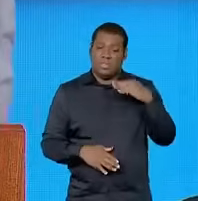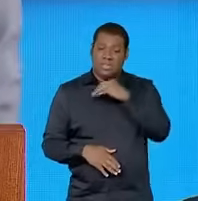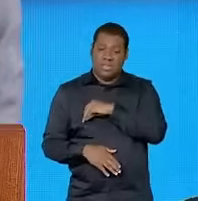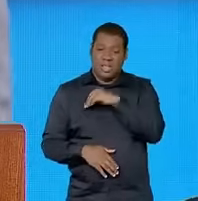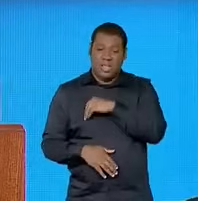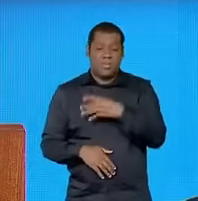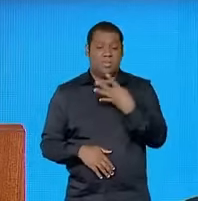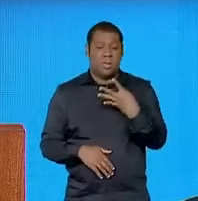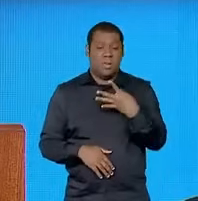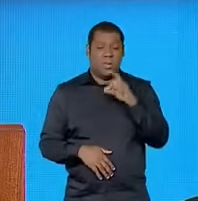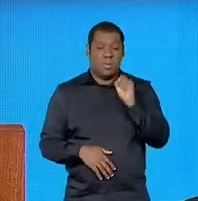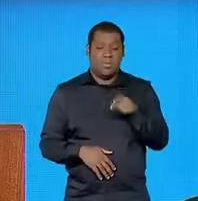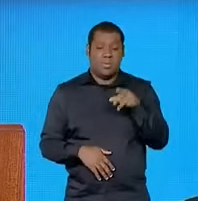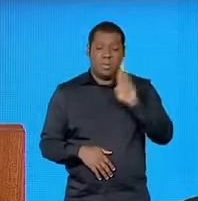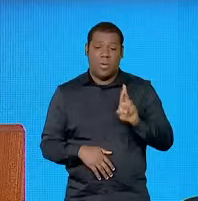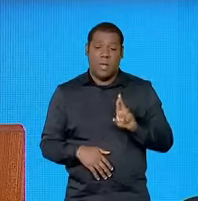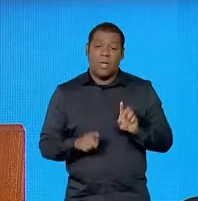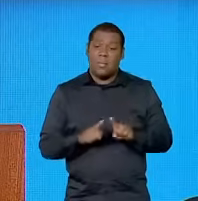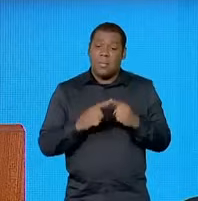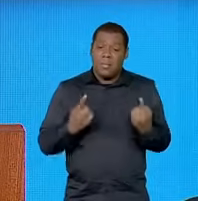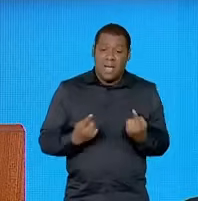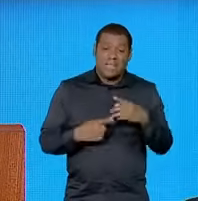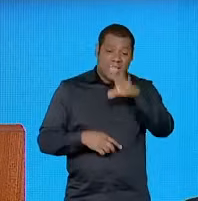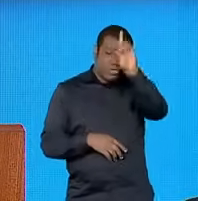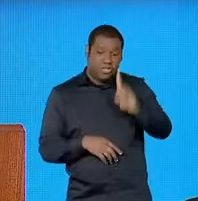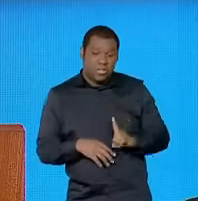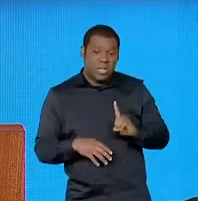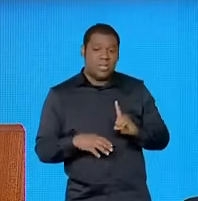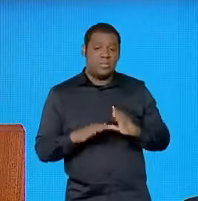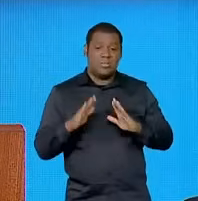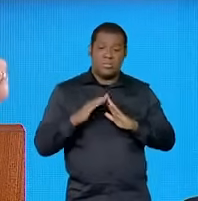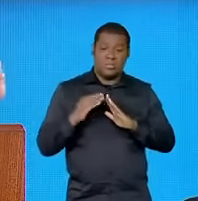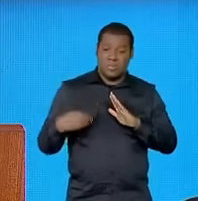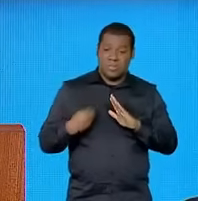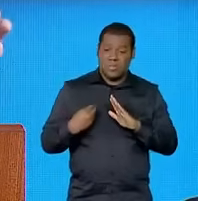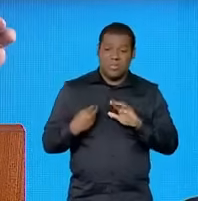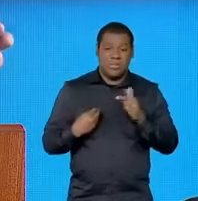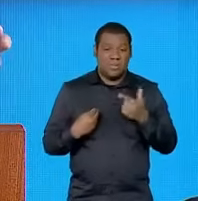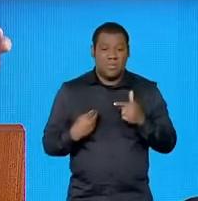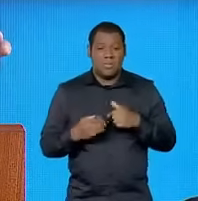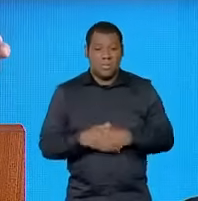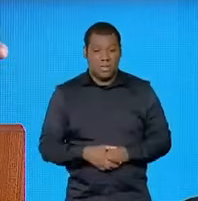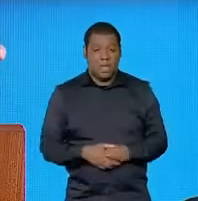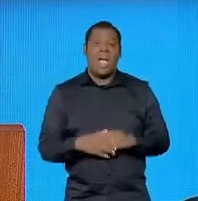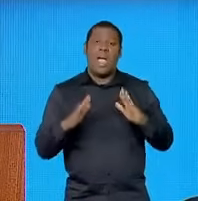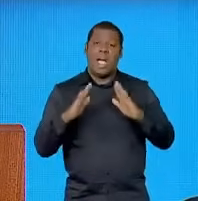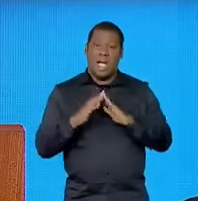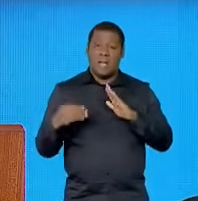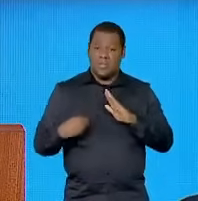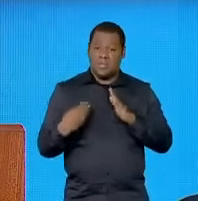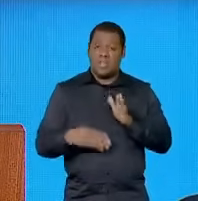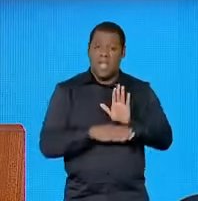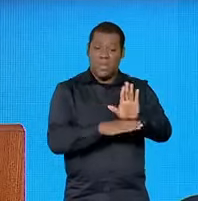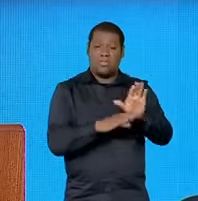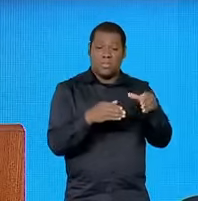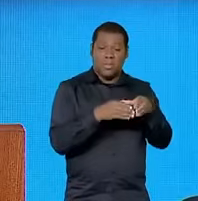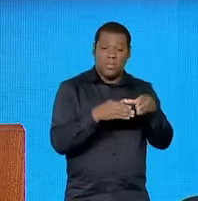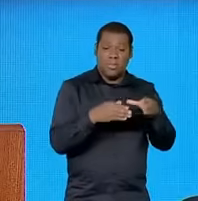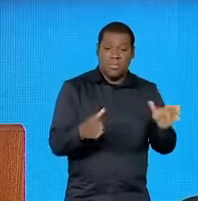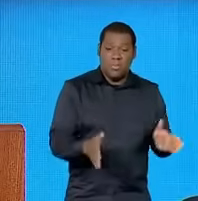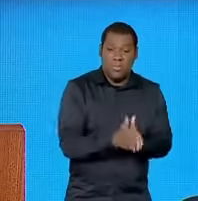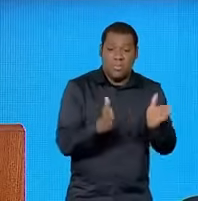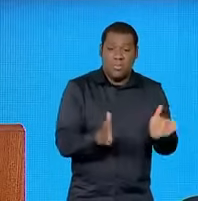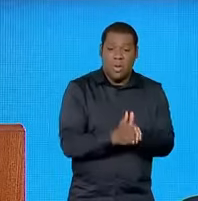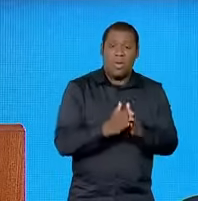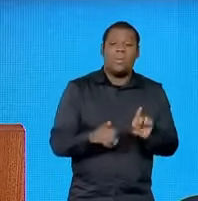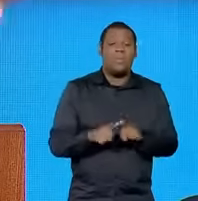4 ou 5 mil reais, mas não tem casa para ele. Ou seja, a gente faz casa para pobre e o rico tem